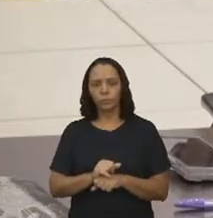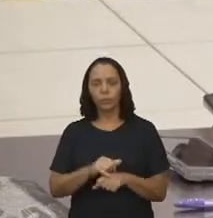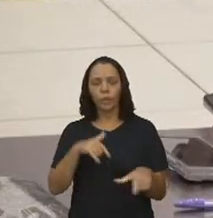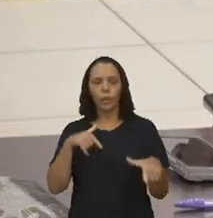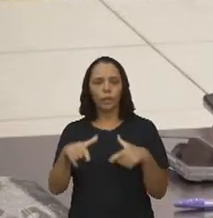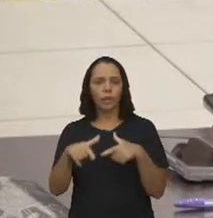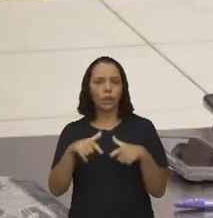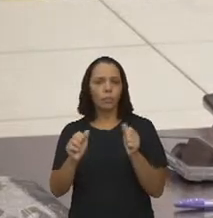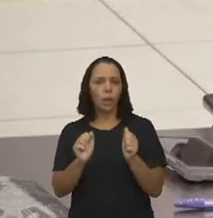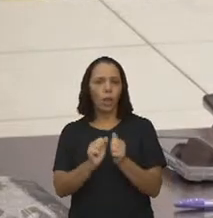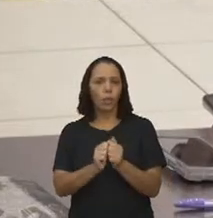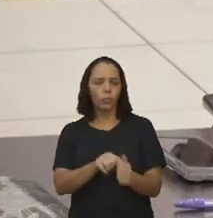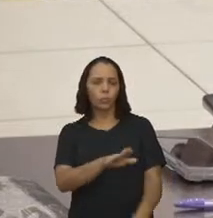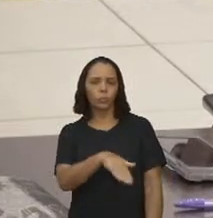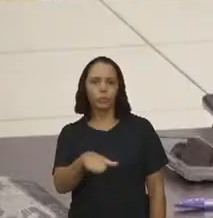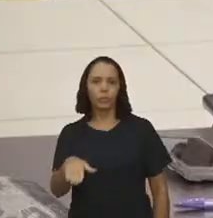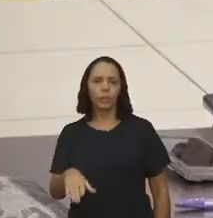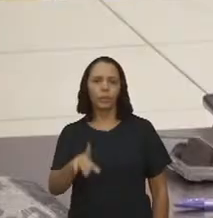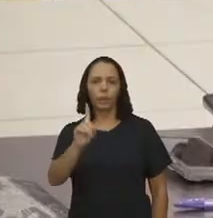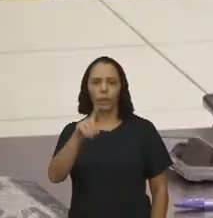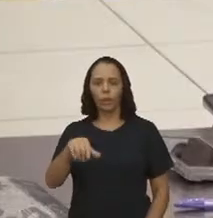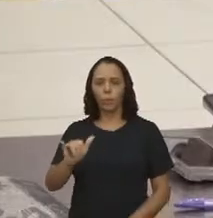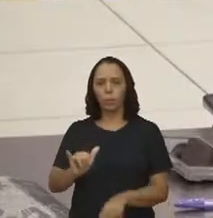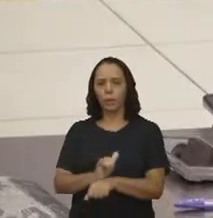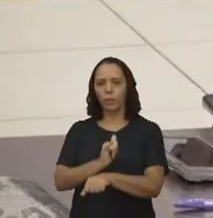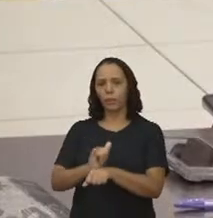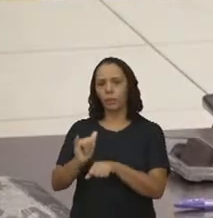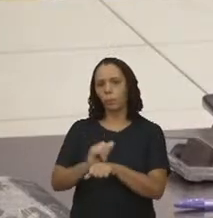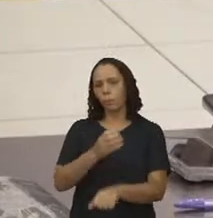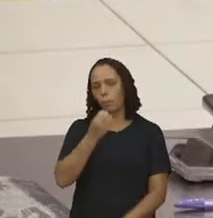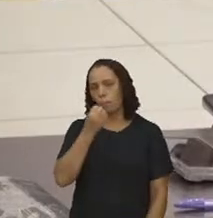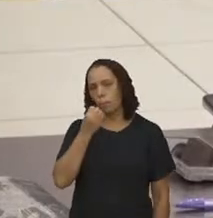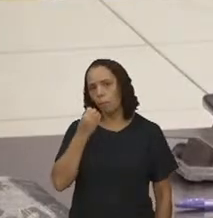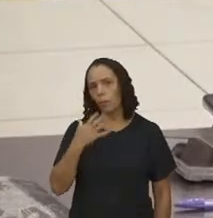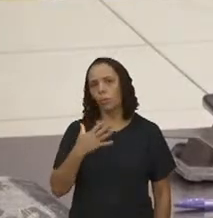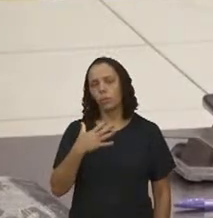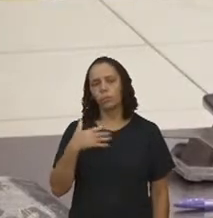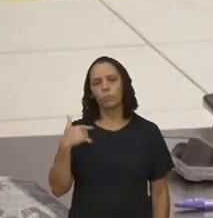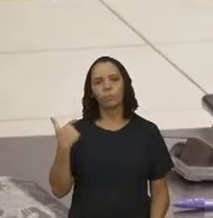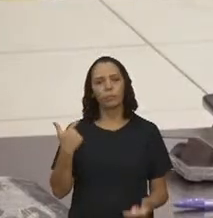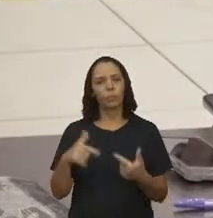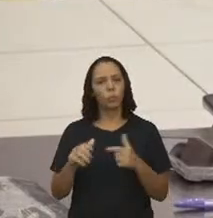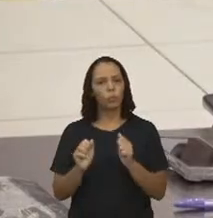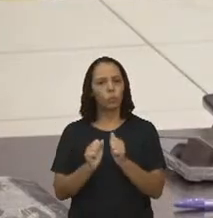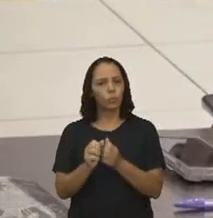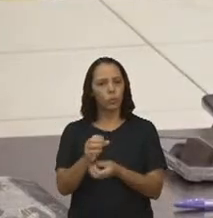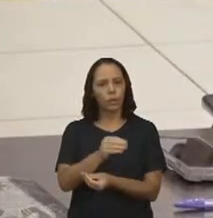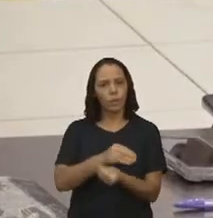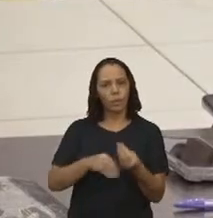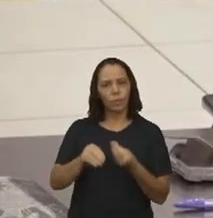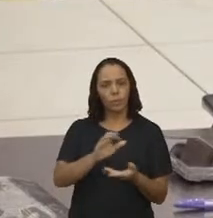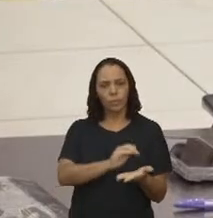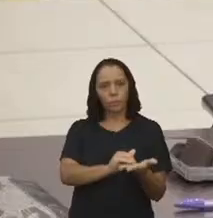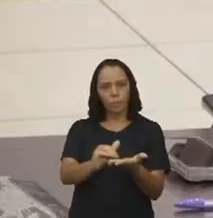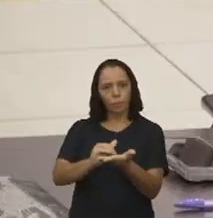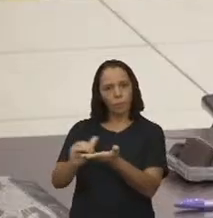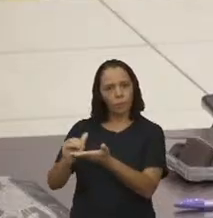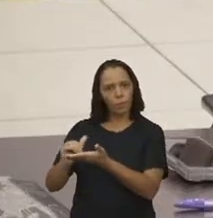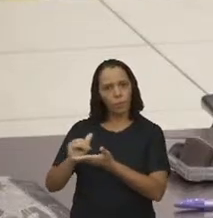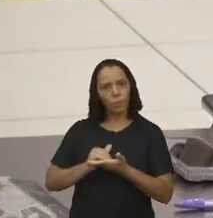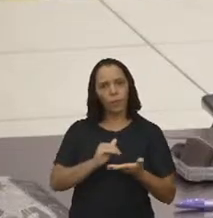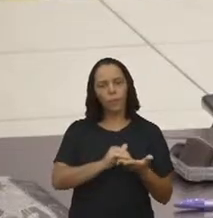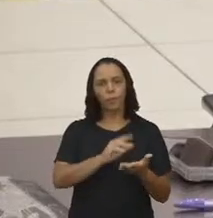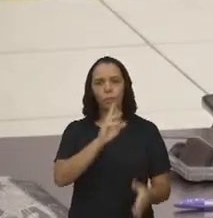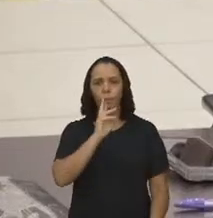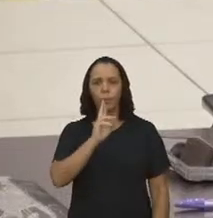gente inserir, embutir dentro das unidades escolares, a gente trabalhar de uma forma conjunta, envolvendo as demais secretarias, para ter um